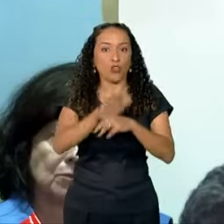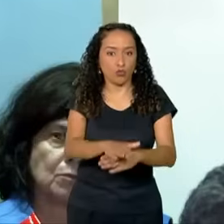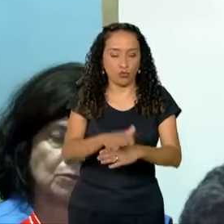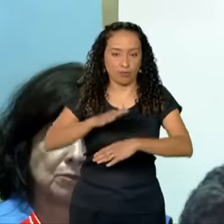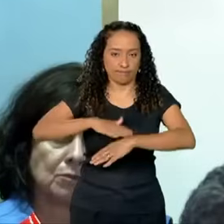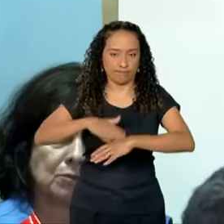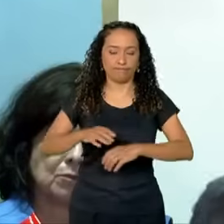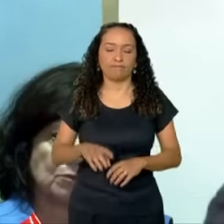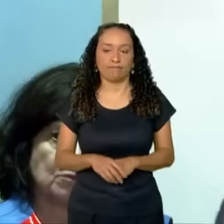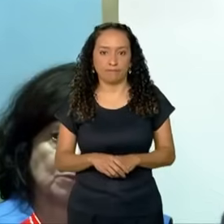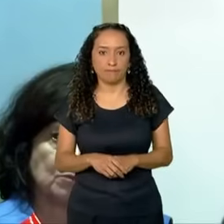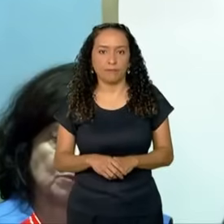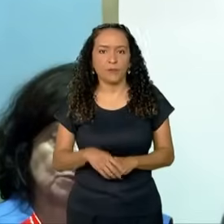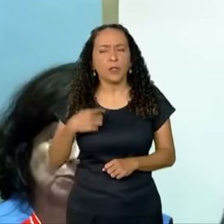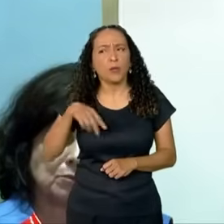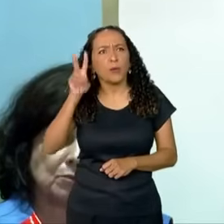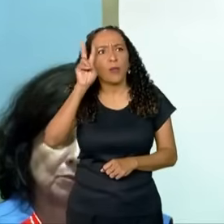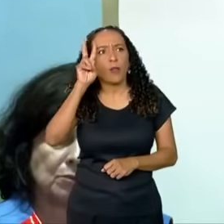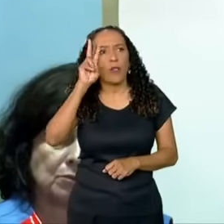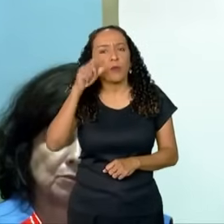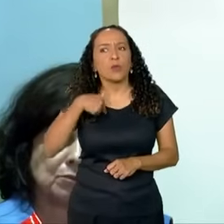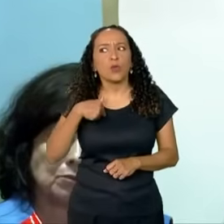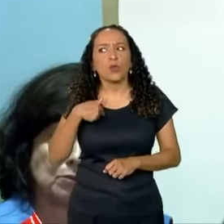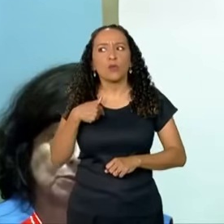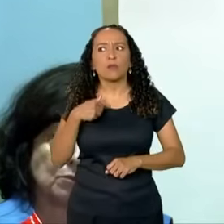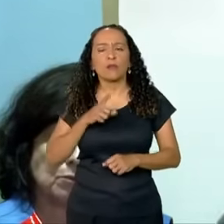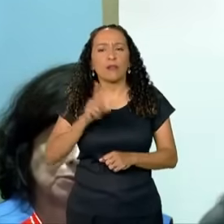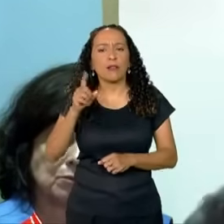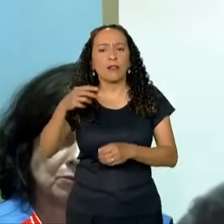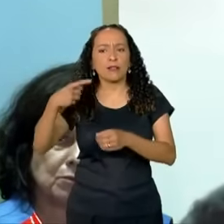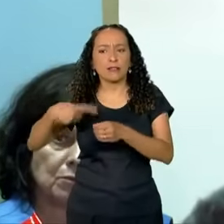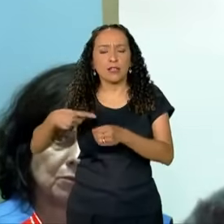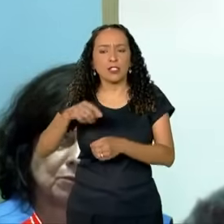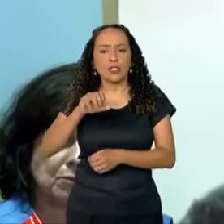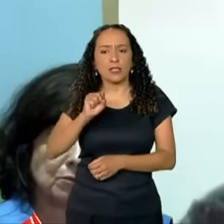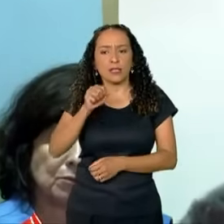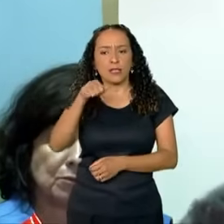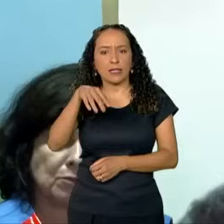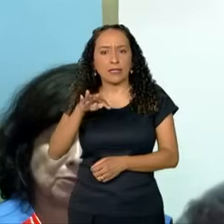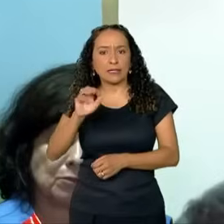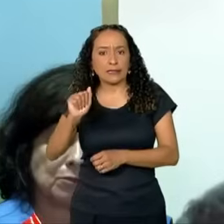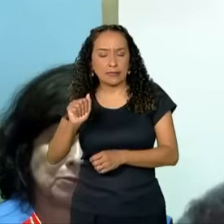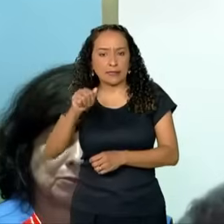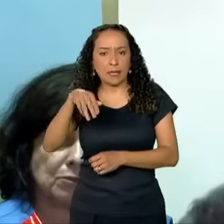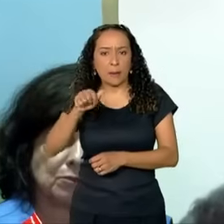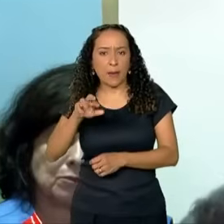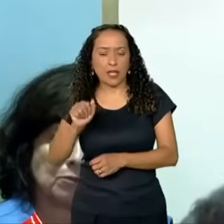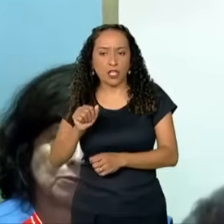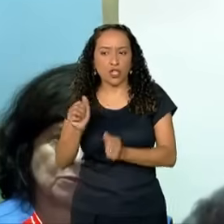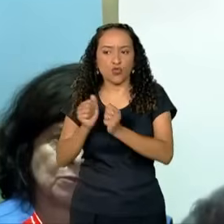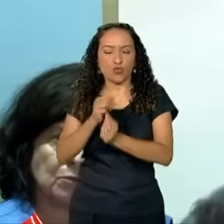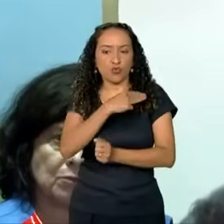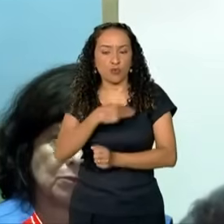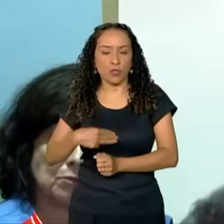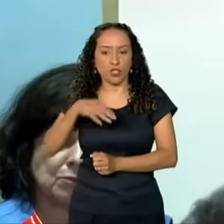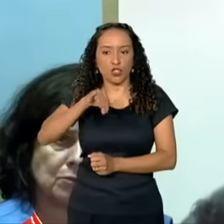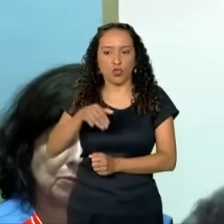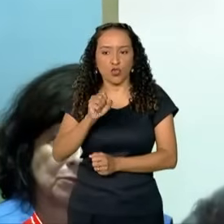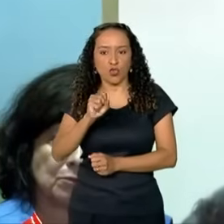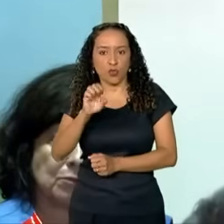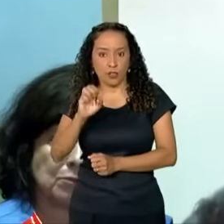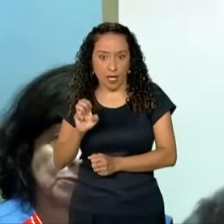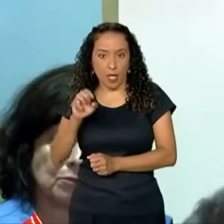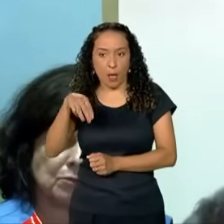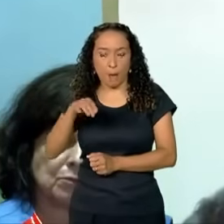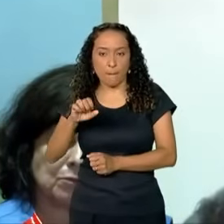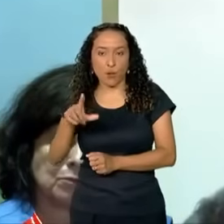ação, eu me recordo que eu estava em Santa Maria com o ministro José Múcio da Defesa. E ali, naquele momento, ele